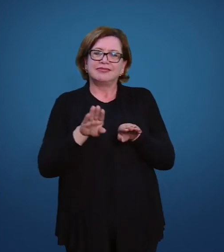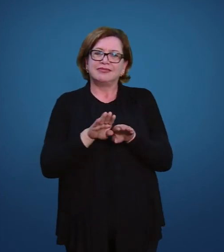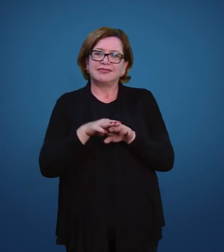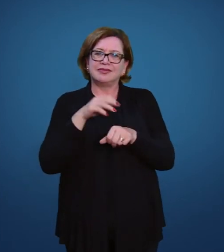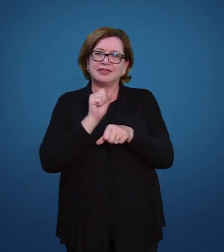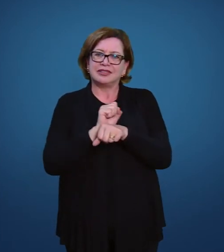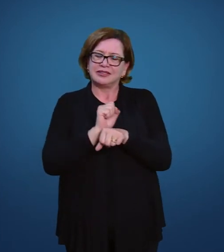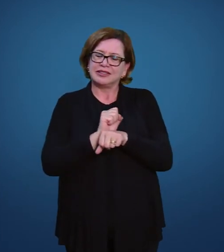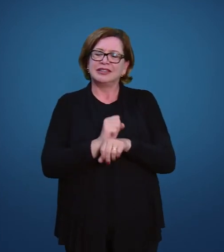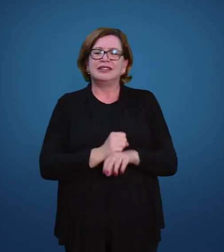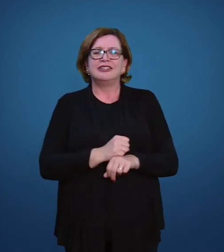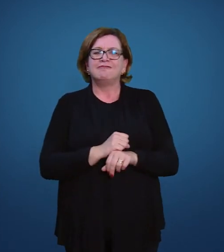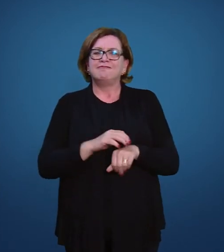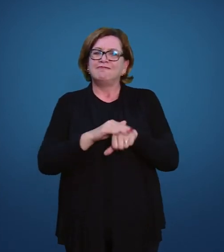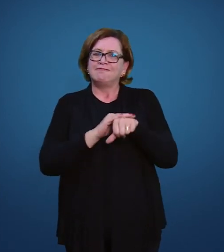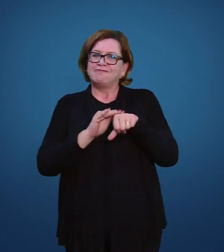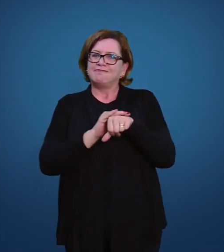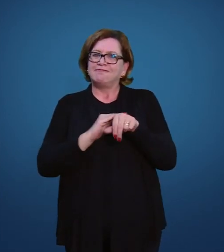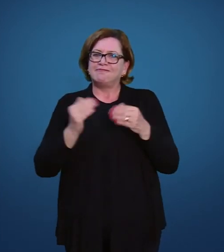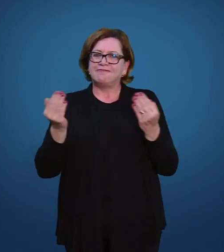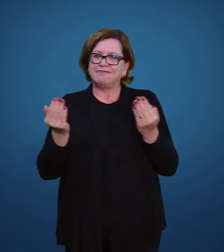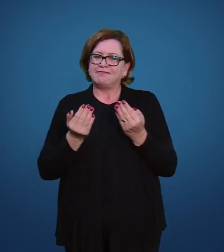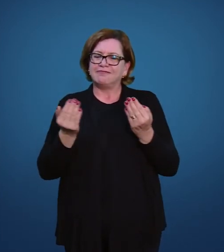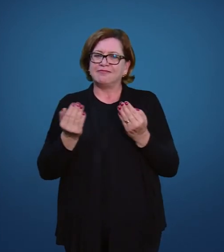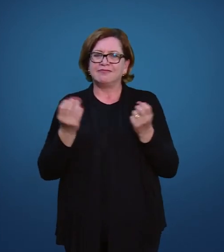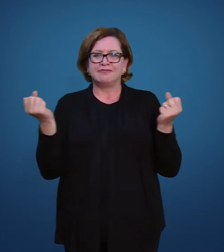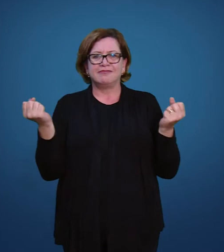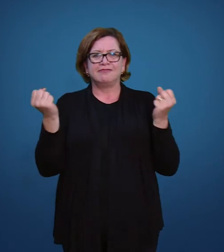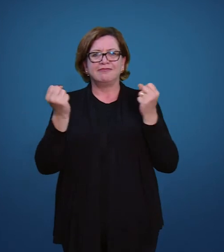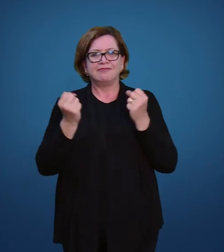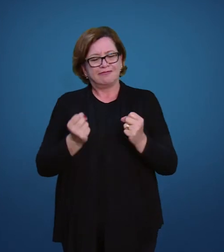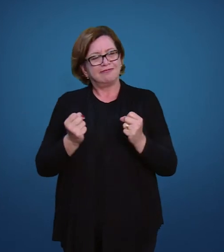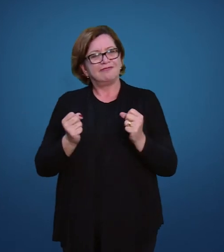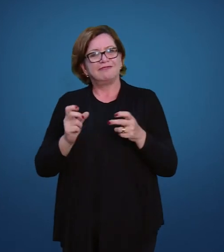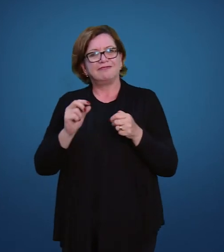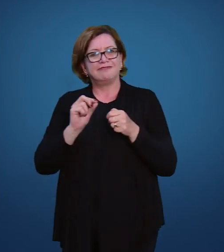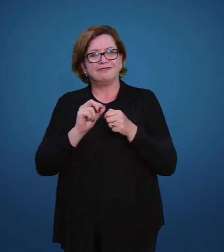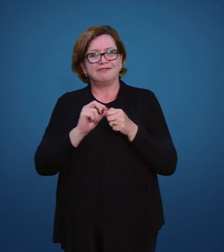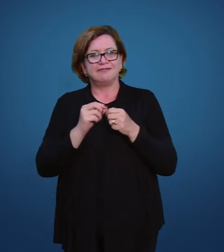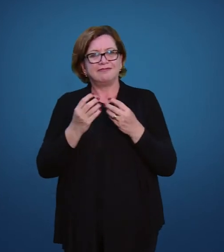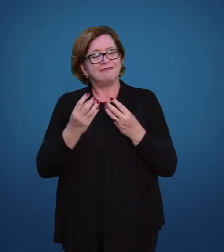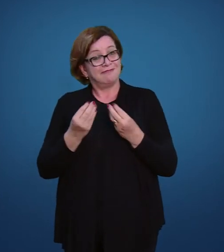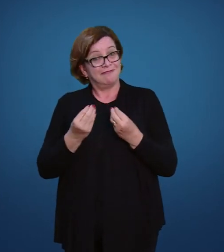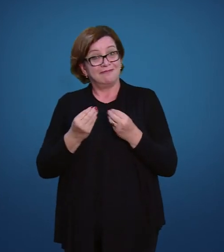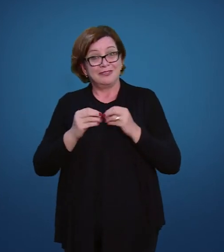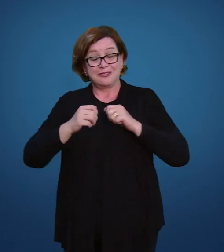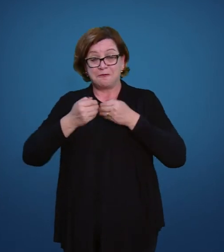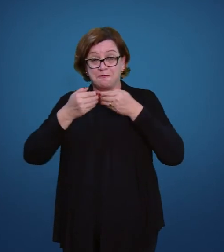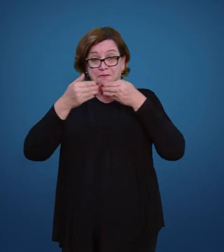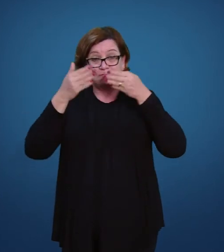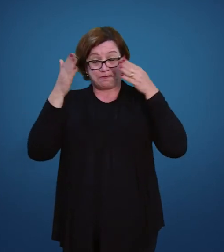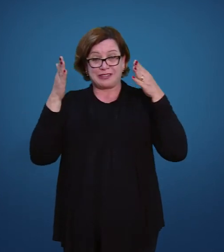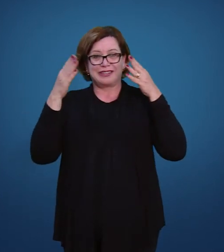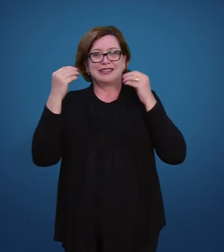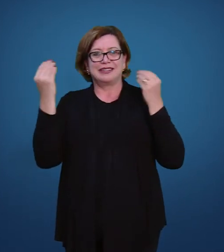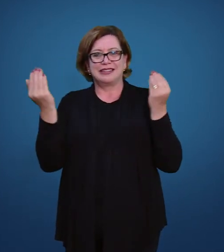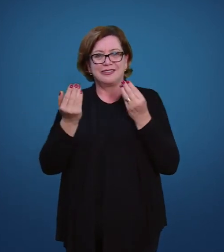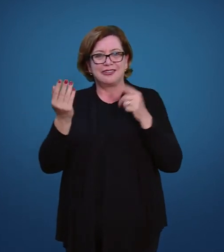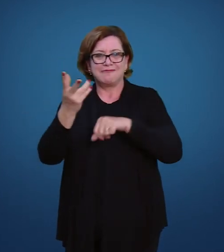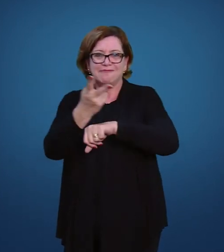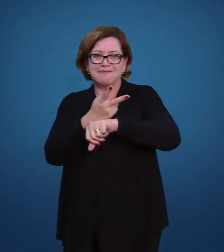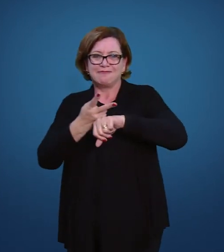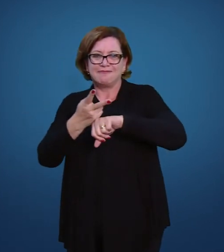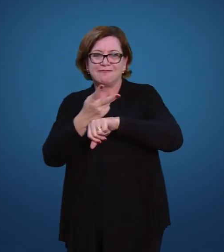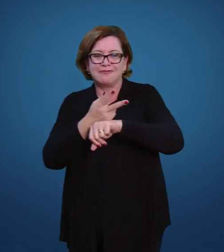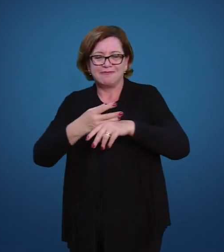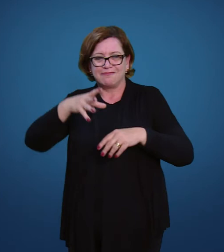que essa nossa conversa aqui ela possa produzir realmente muitos frutos, né, nessa nossa busca